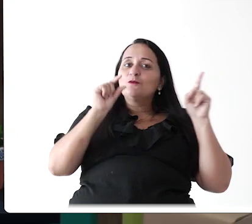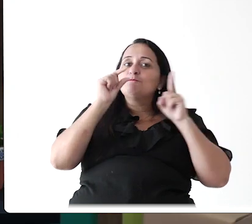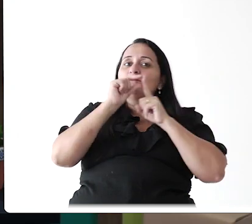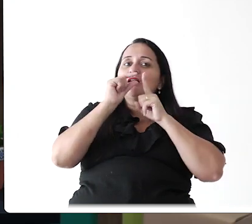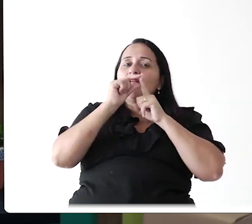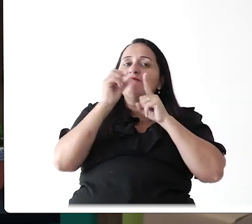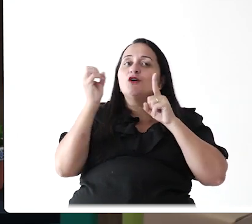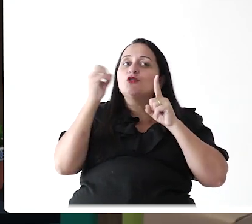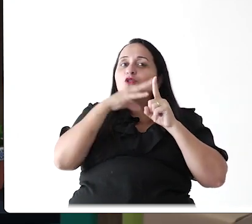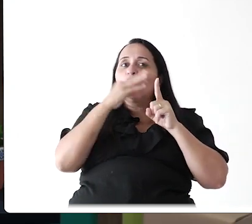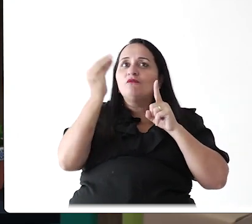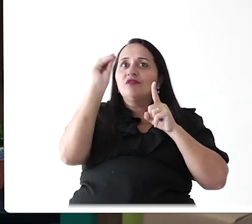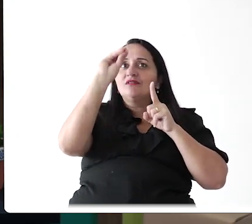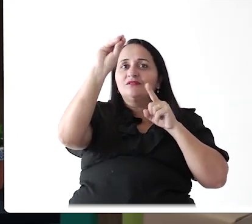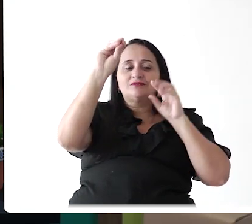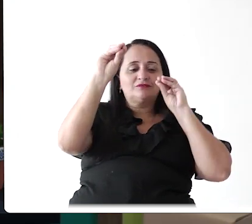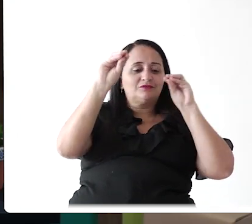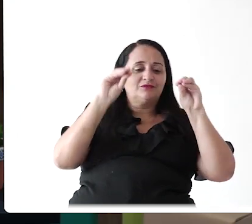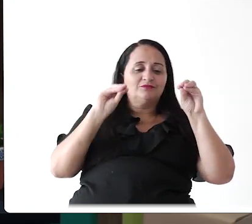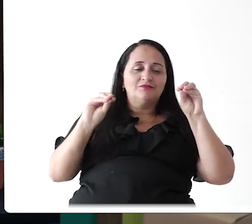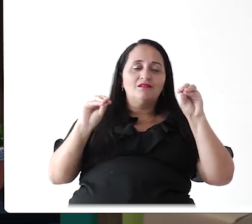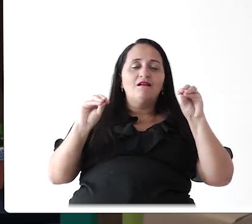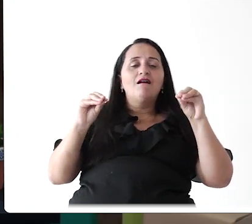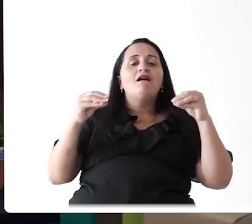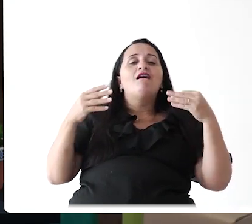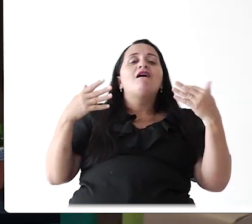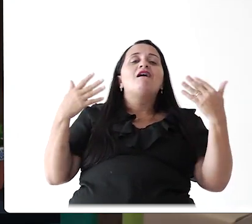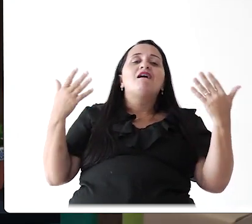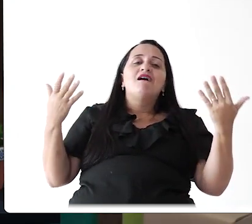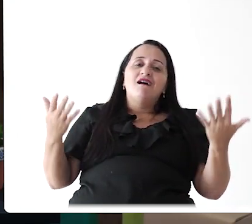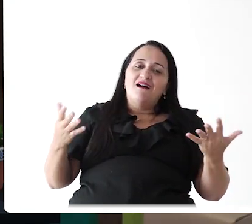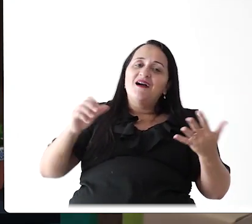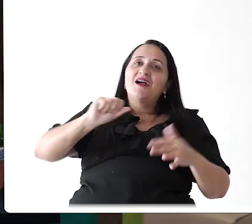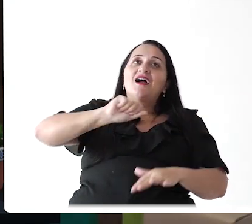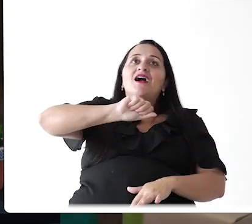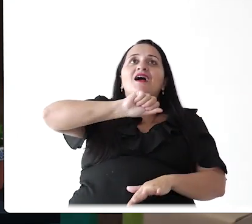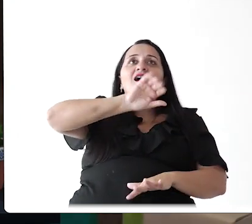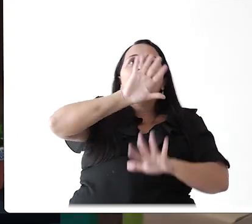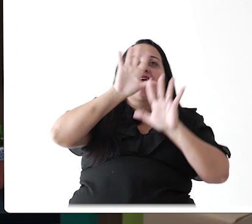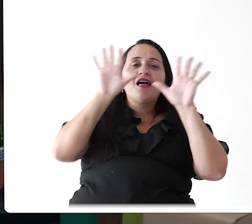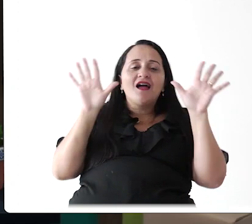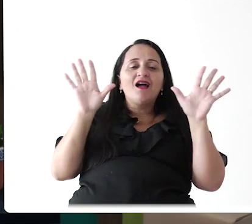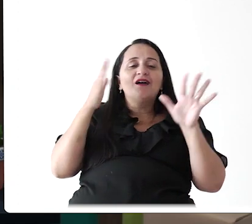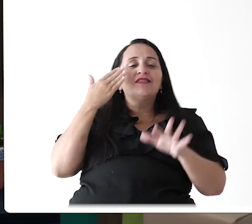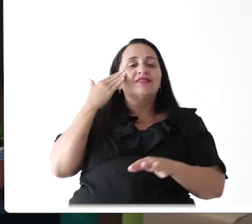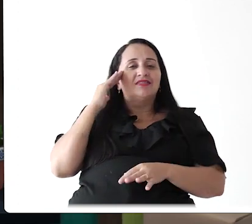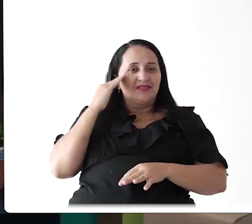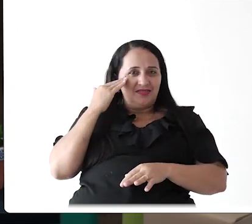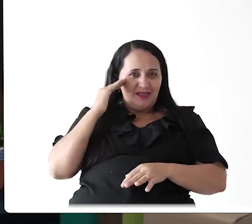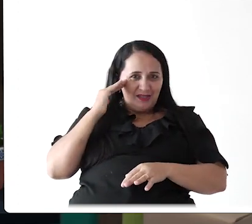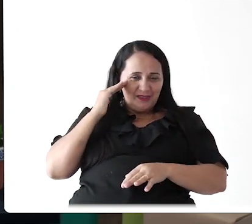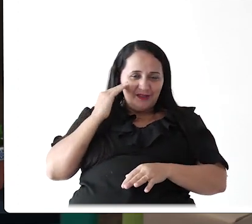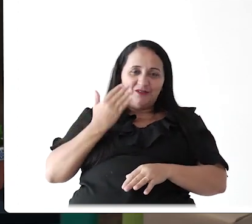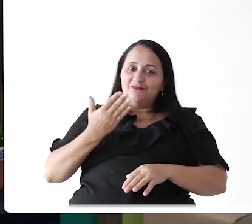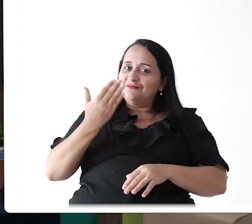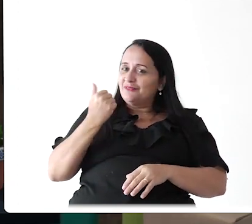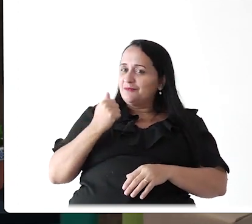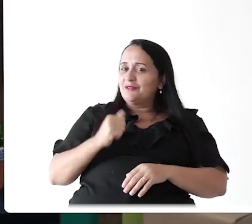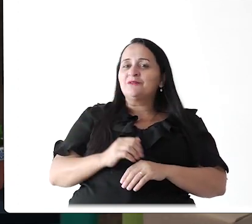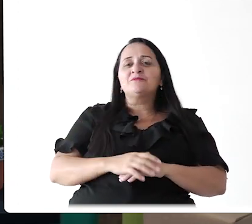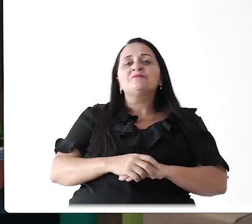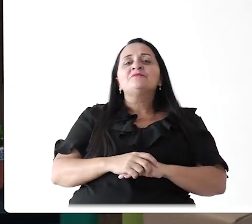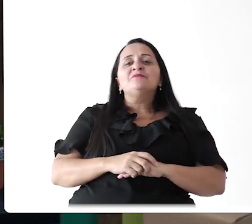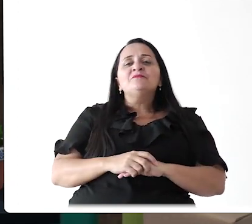vamos construir a ideia que esse autor quis nos passar nessa mensagem. Então vamos lá.